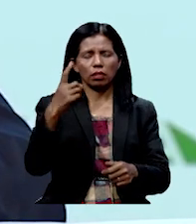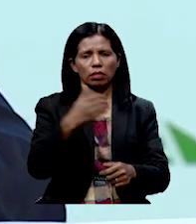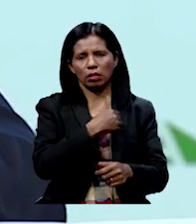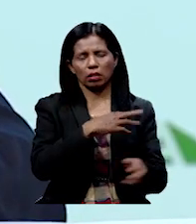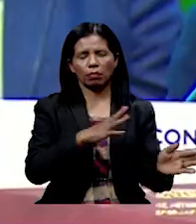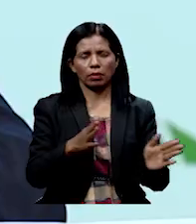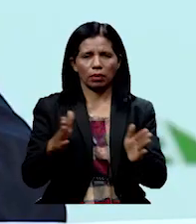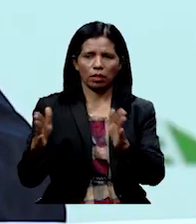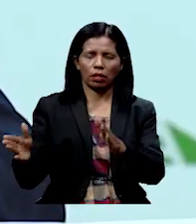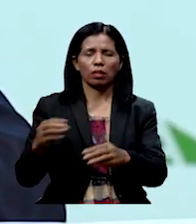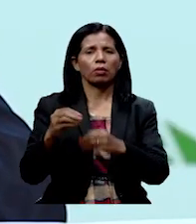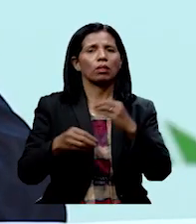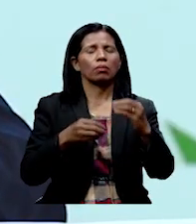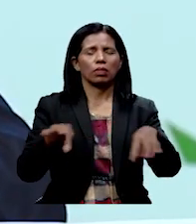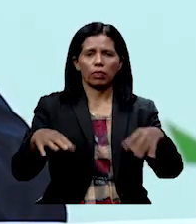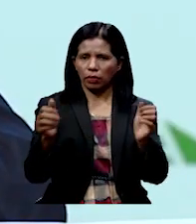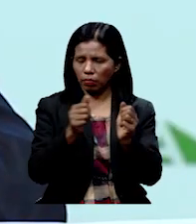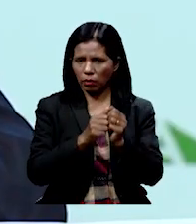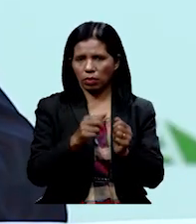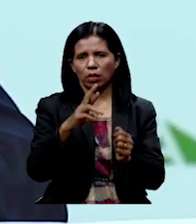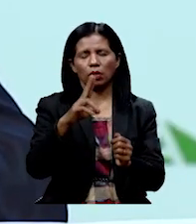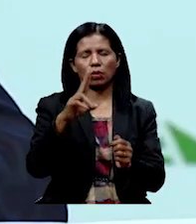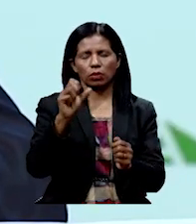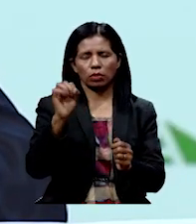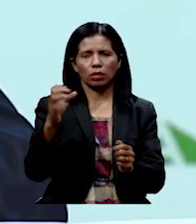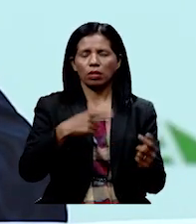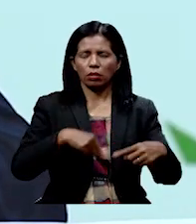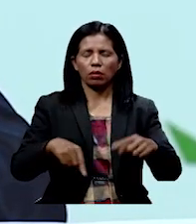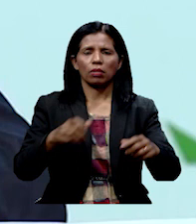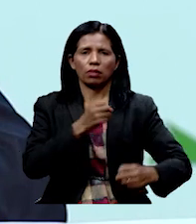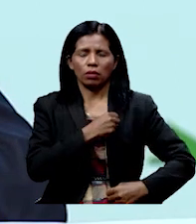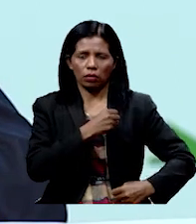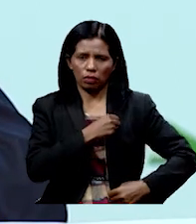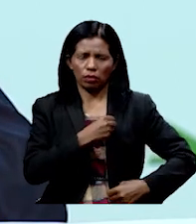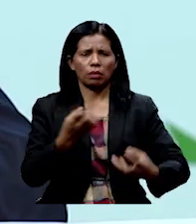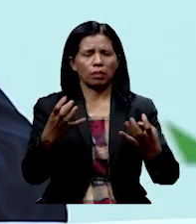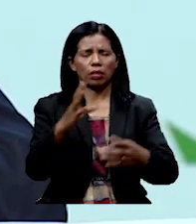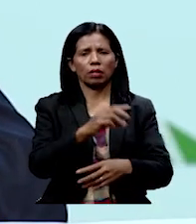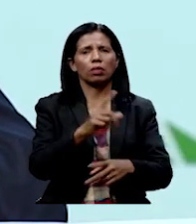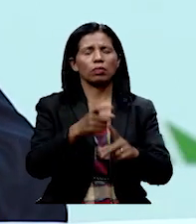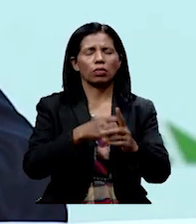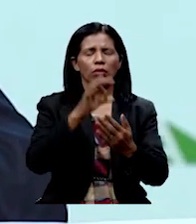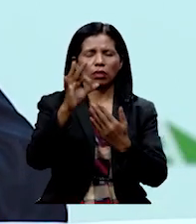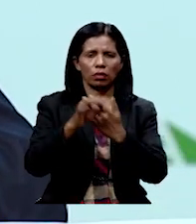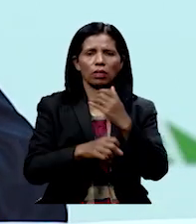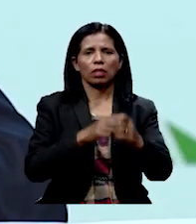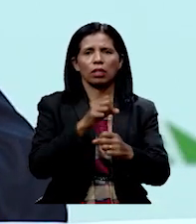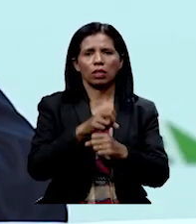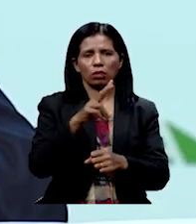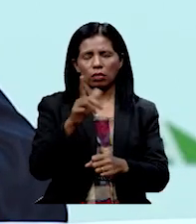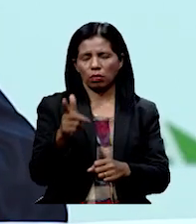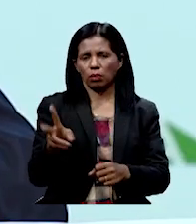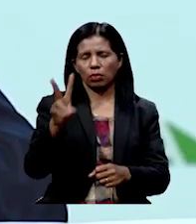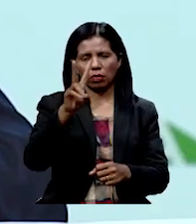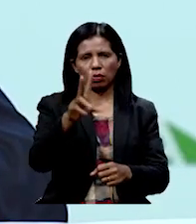negociação ho Moscou, enquanto Rusia nebe haruka soldado rihun ba rihun ba Ucrânia, e a fula fevereiro tinan rihun rua, ronuro esin rua,